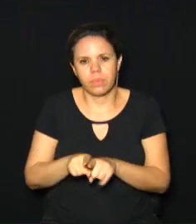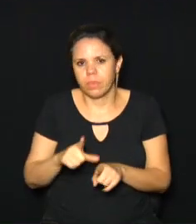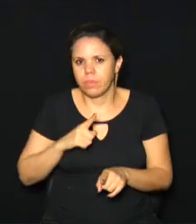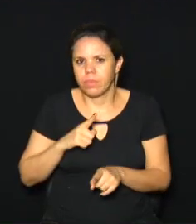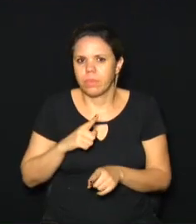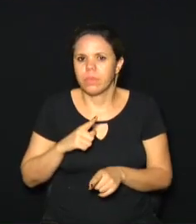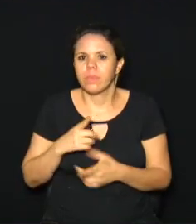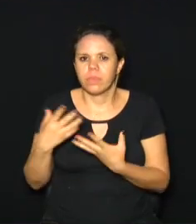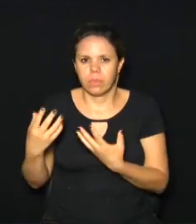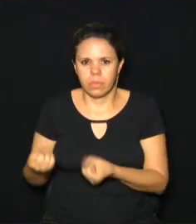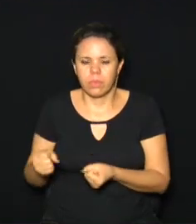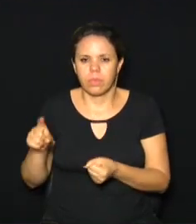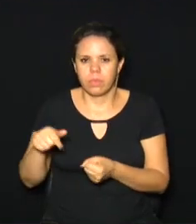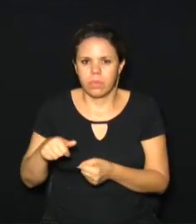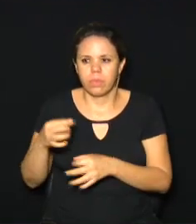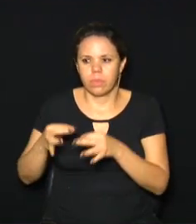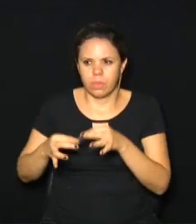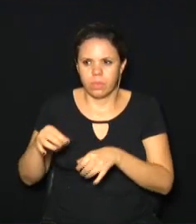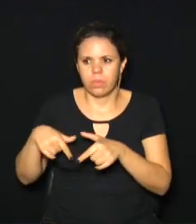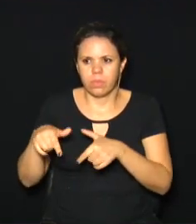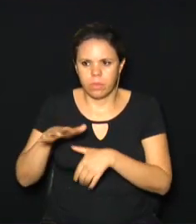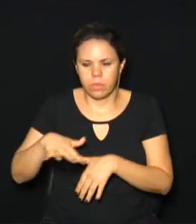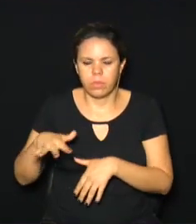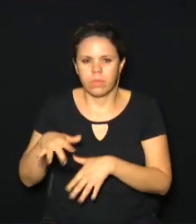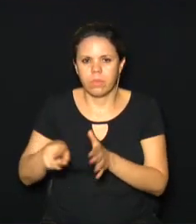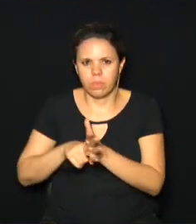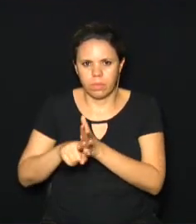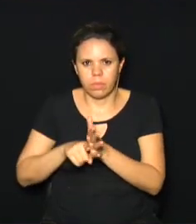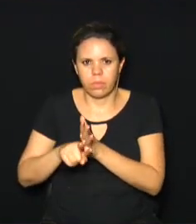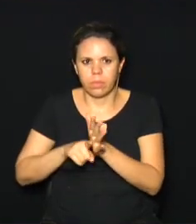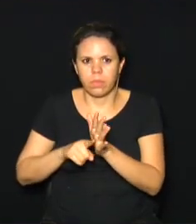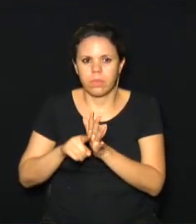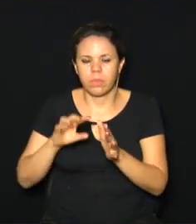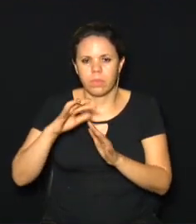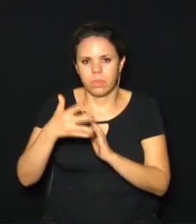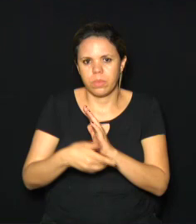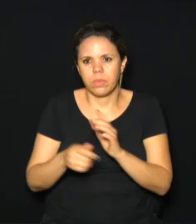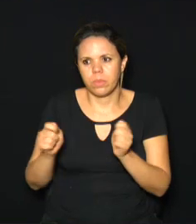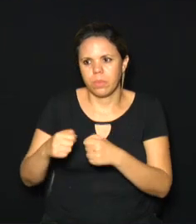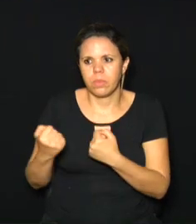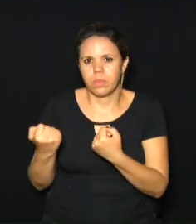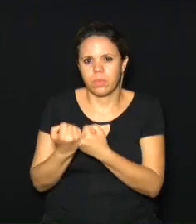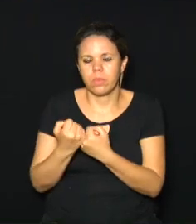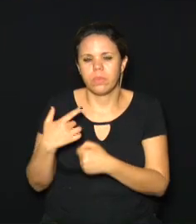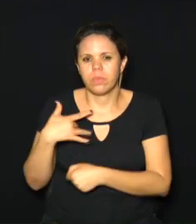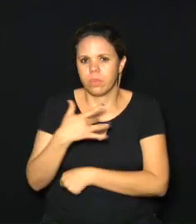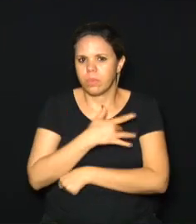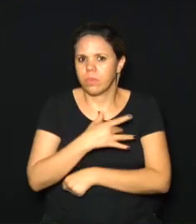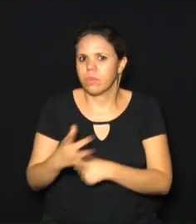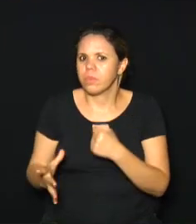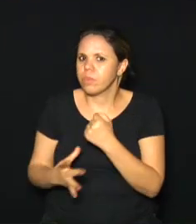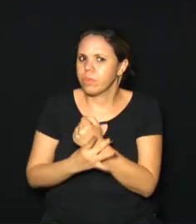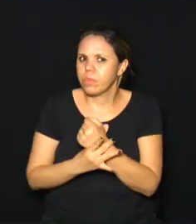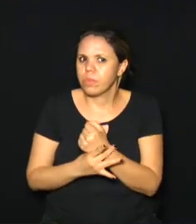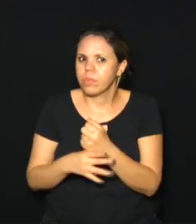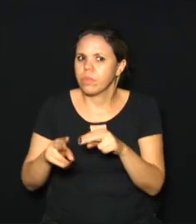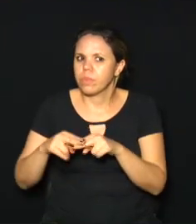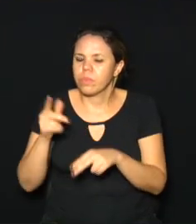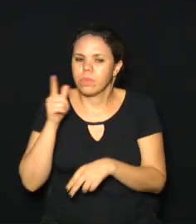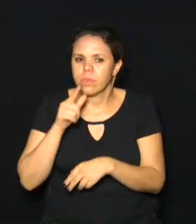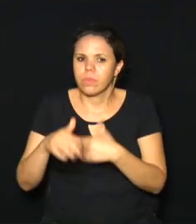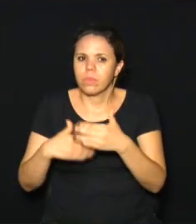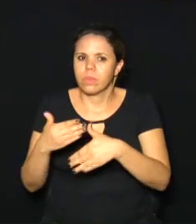súmula que fala que é da Justiça do Trabalho a investigação de meio ambiente, condições de trabalho, saúde e segurança. E, por conseguinte,